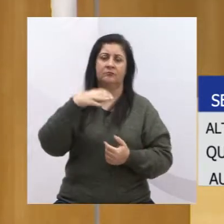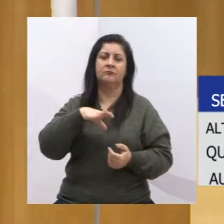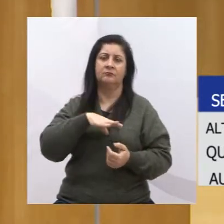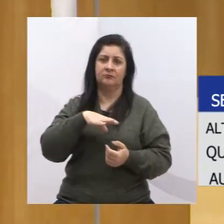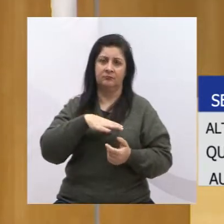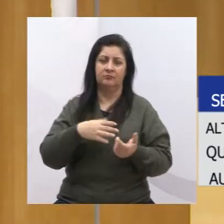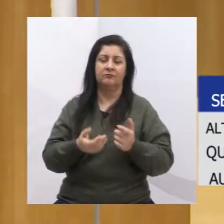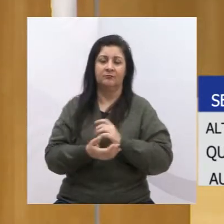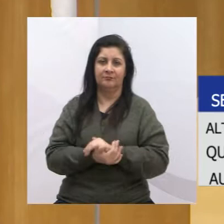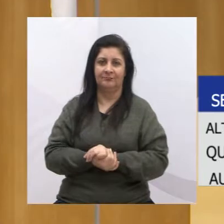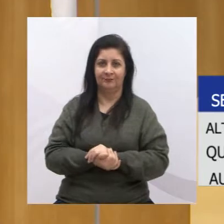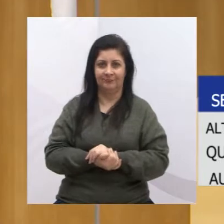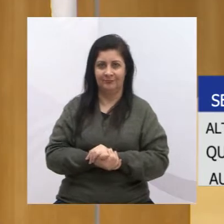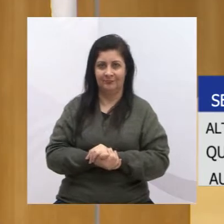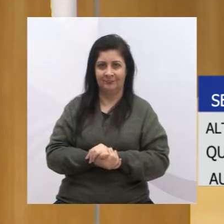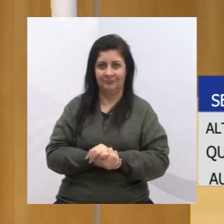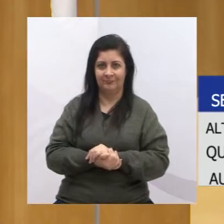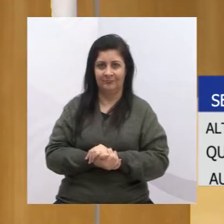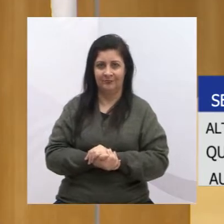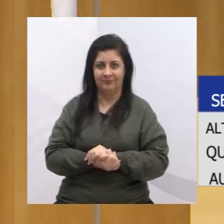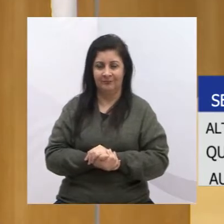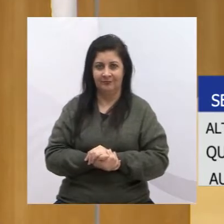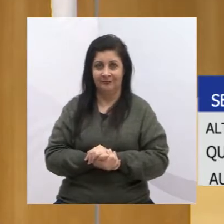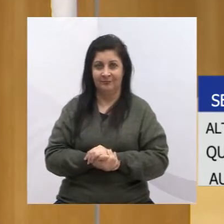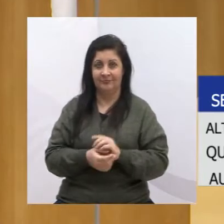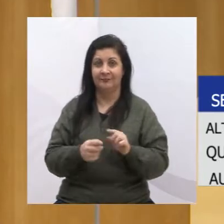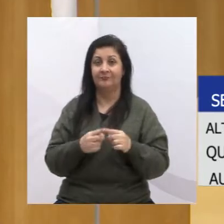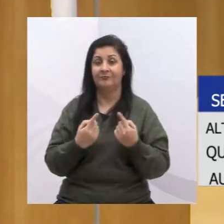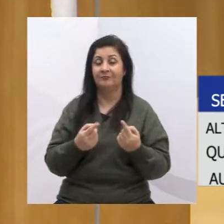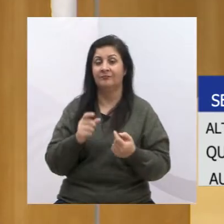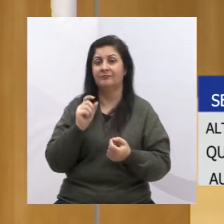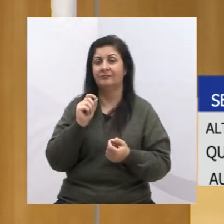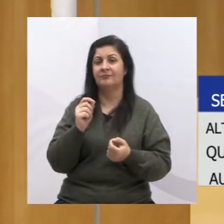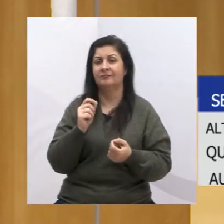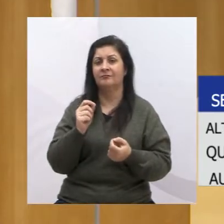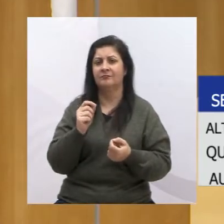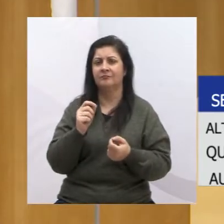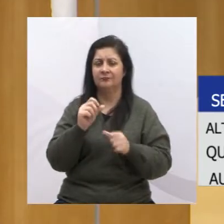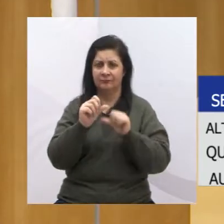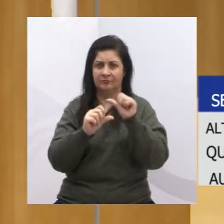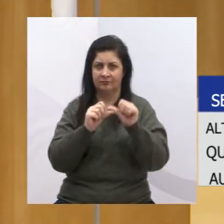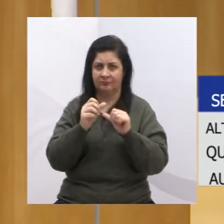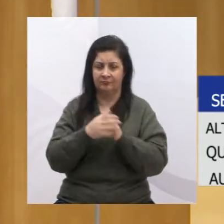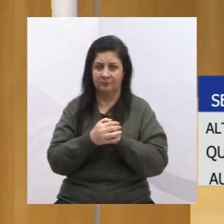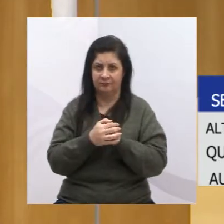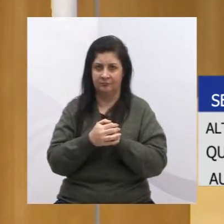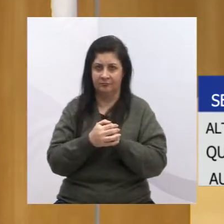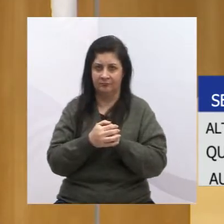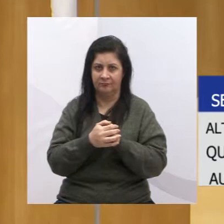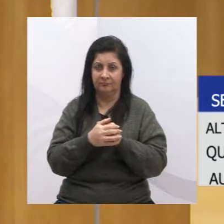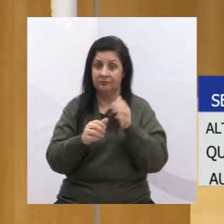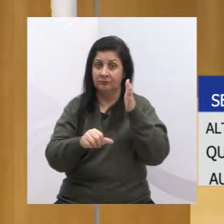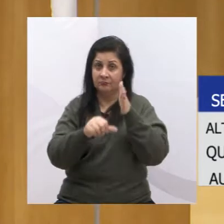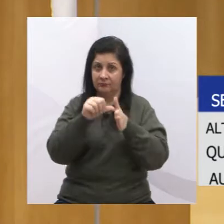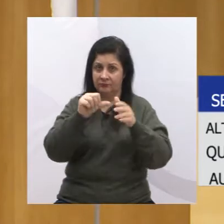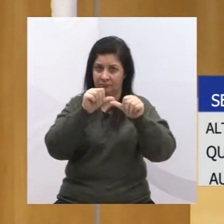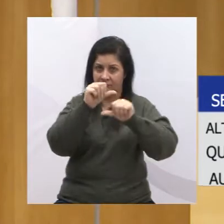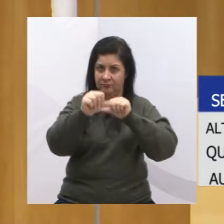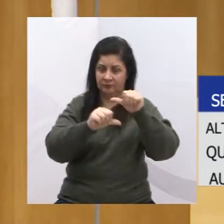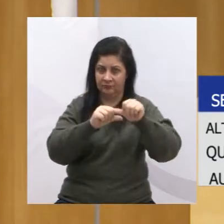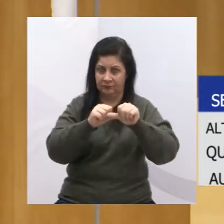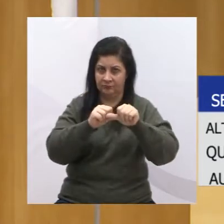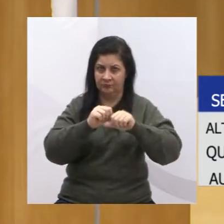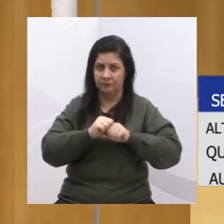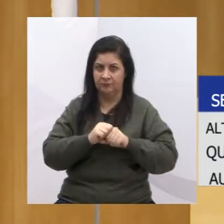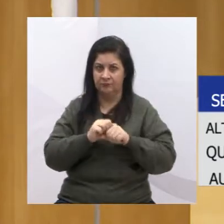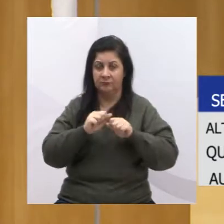a qualidade de vida das pessoas. Mas vamos lá, o que nós estamos atualizando? A primeira grande alteração foi